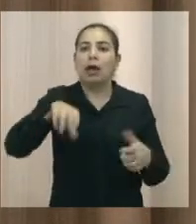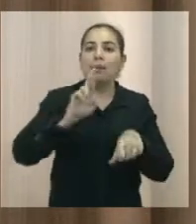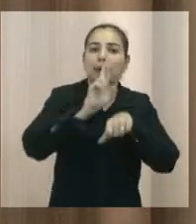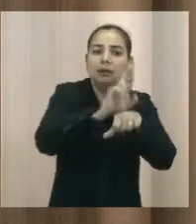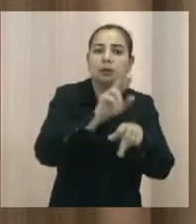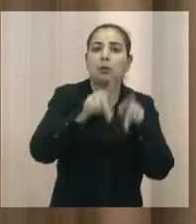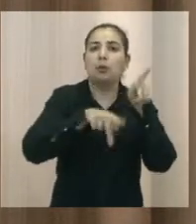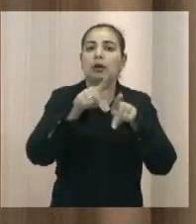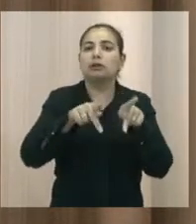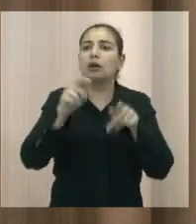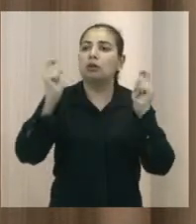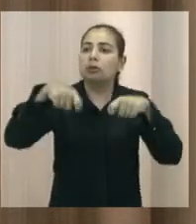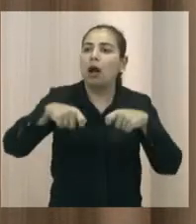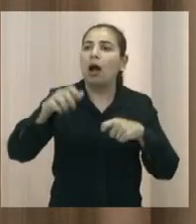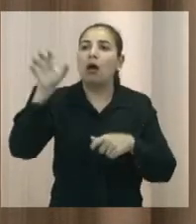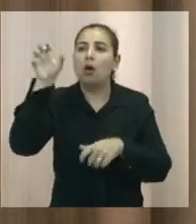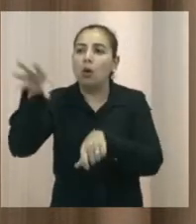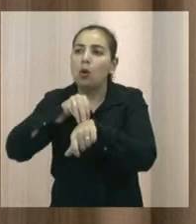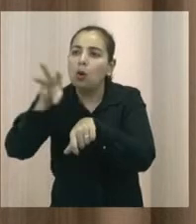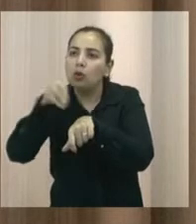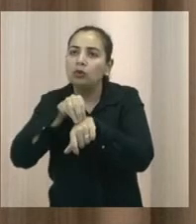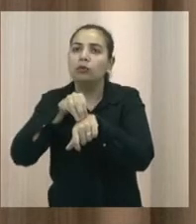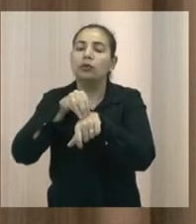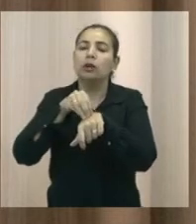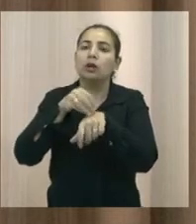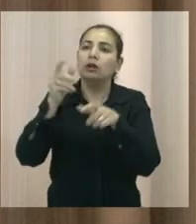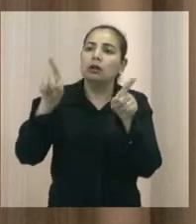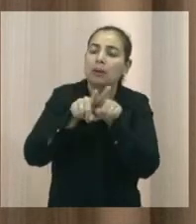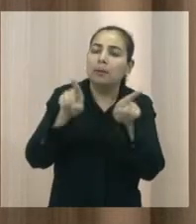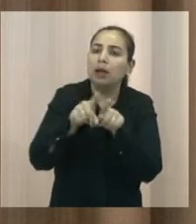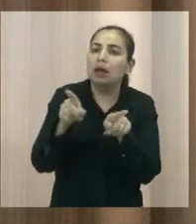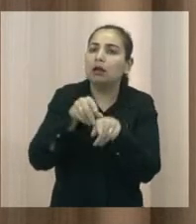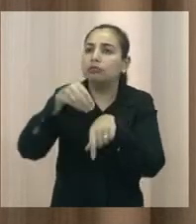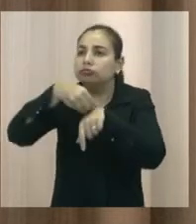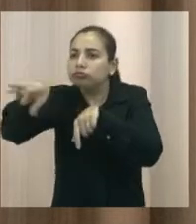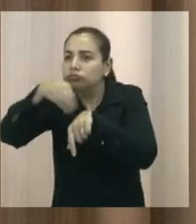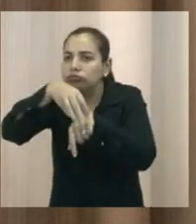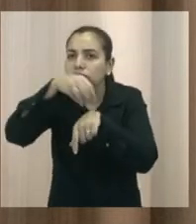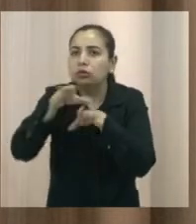poder orientar e de poder direcionar. É uma parceria exatamente que a gente fala, é